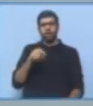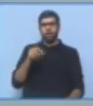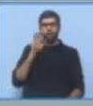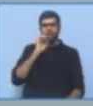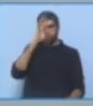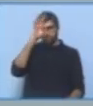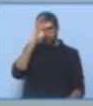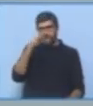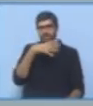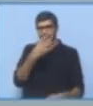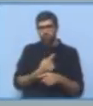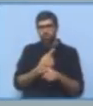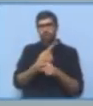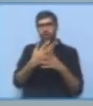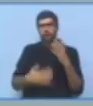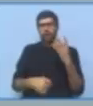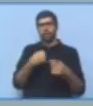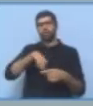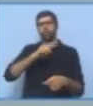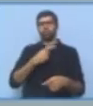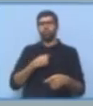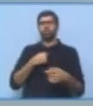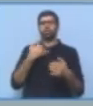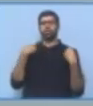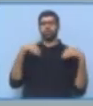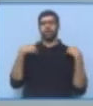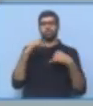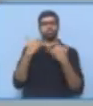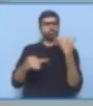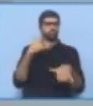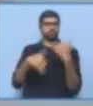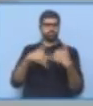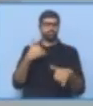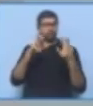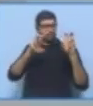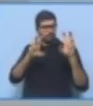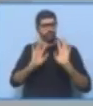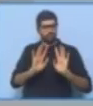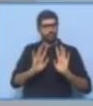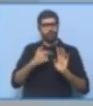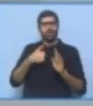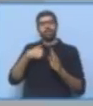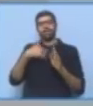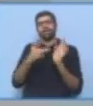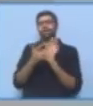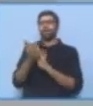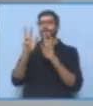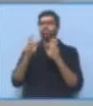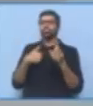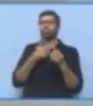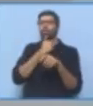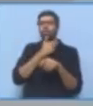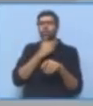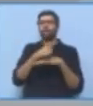o Papa falar disto, e então estamos ali durante os treinos a bater uns aos outros, entre aspas, e estamos a falar de Jesus, do que é que se faz, do que é que se